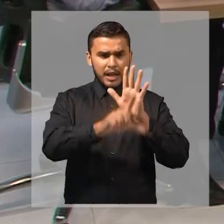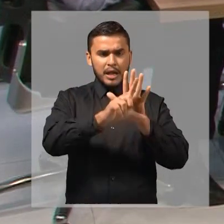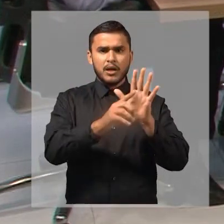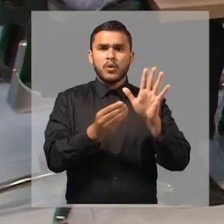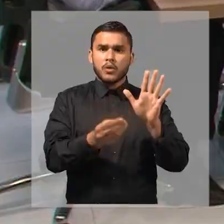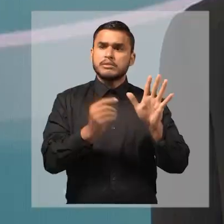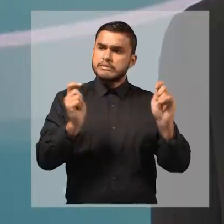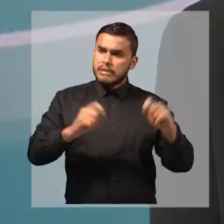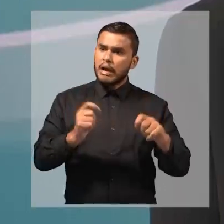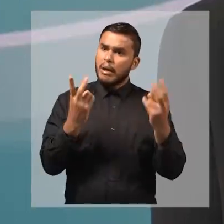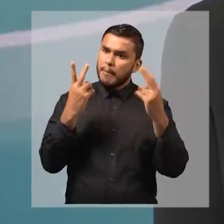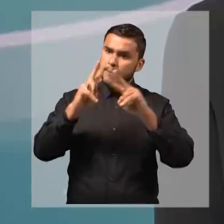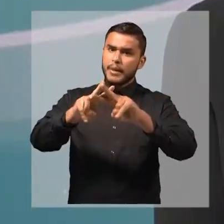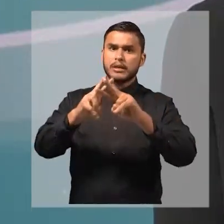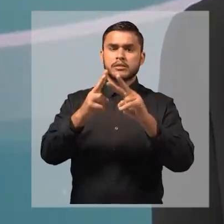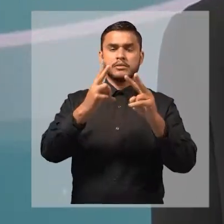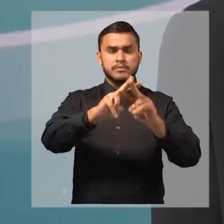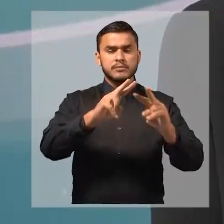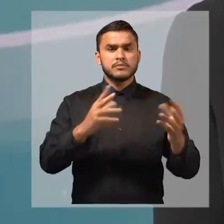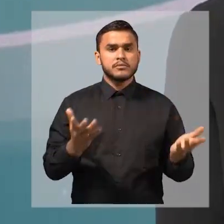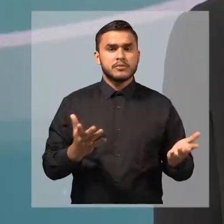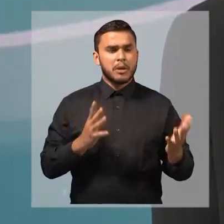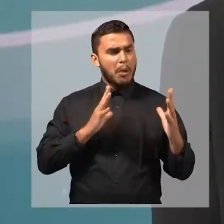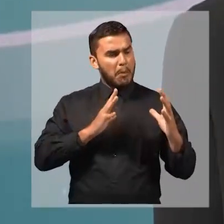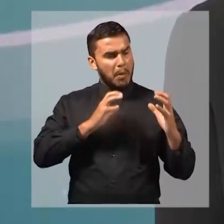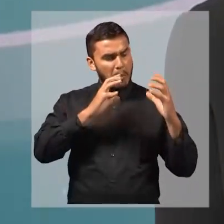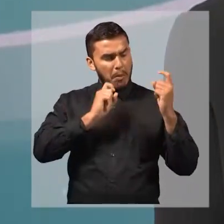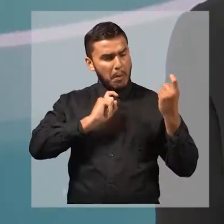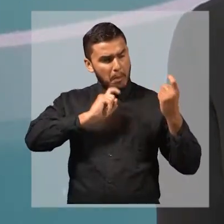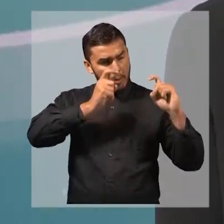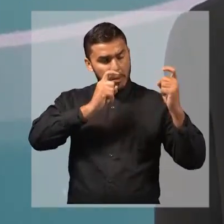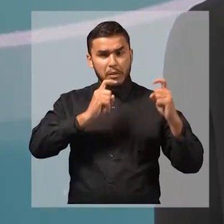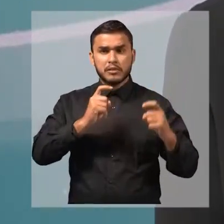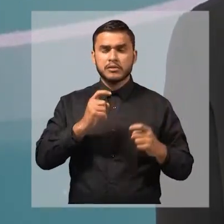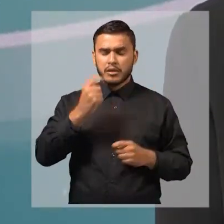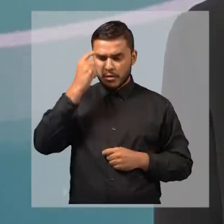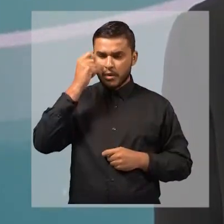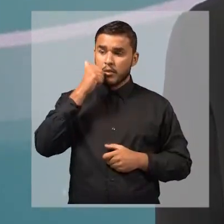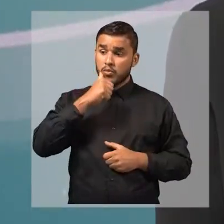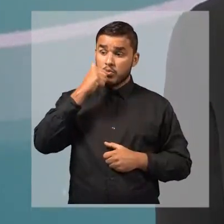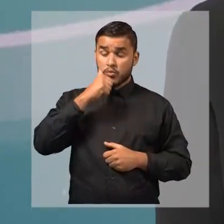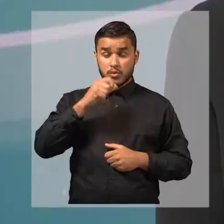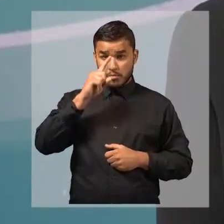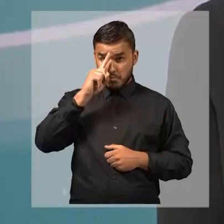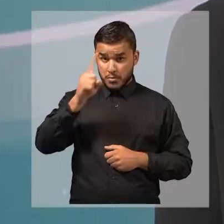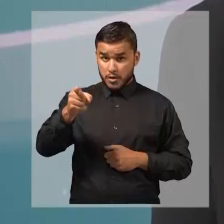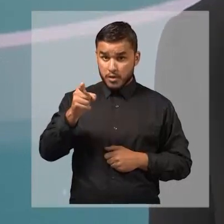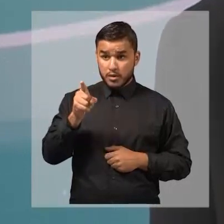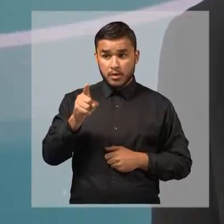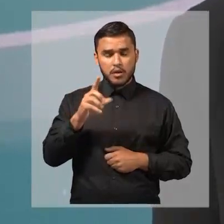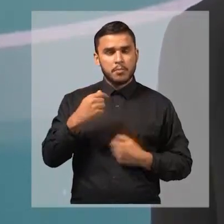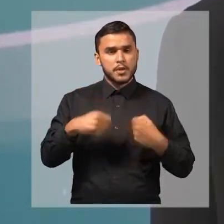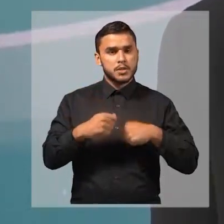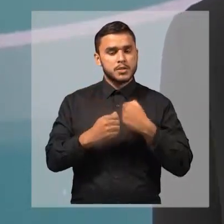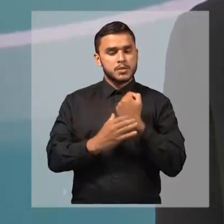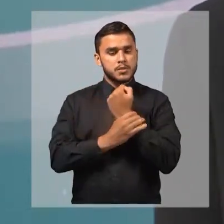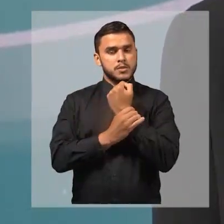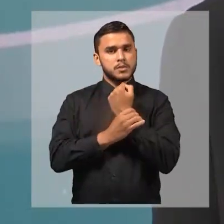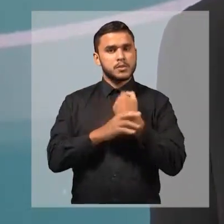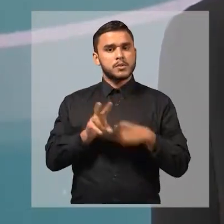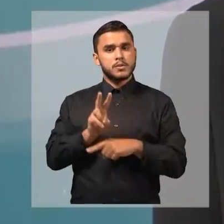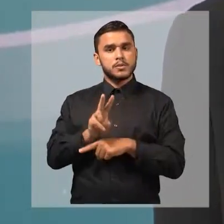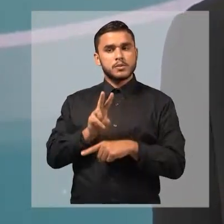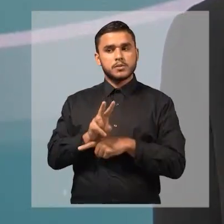lei que funciona. Às vezes o sujeito, porque discute com a mulher e a juíza dá ou o juiz dá uma medida protetiva, a mulher,